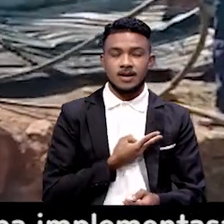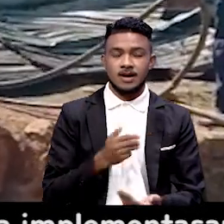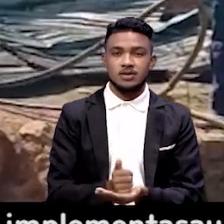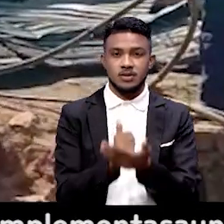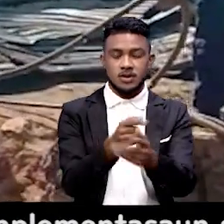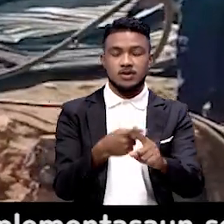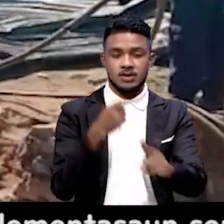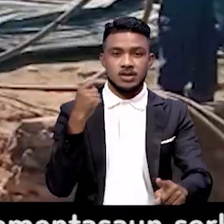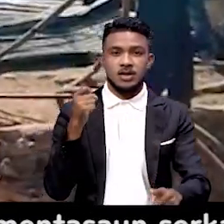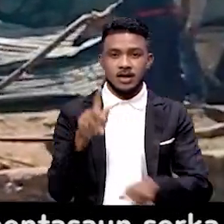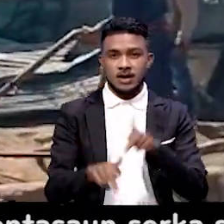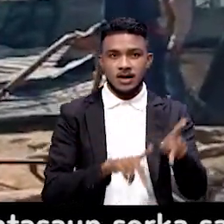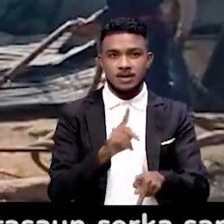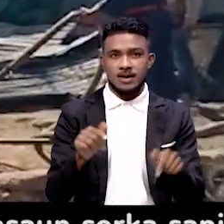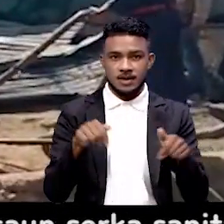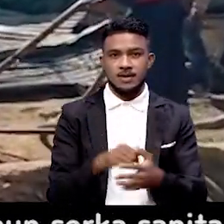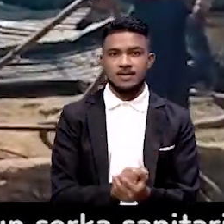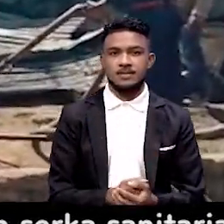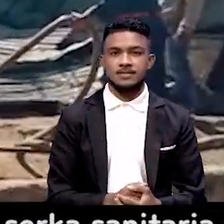Ale mani lamatkan